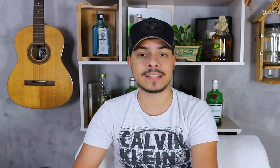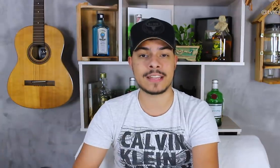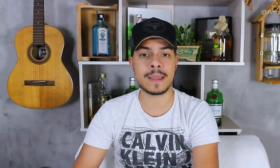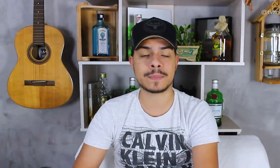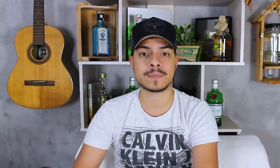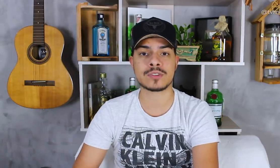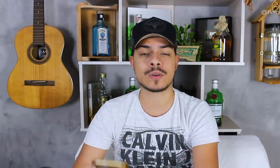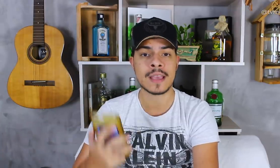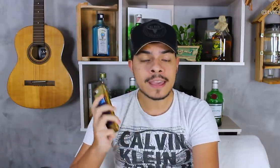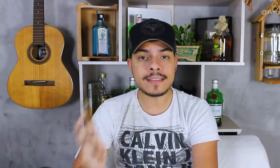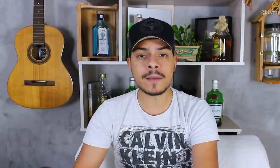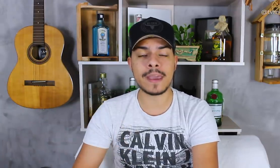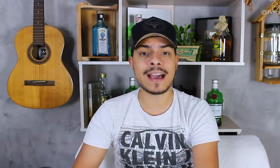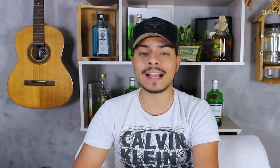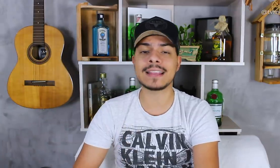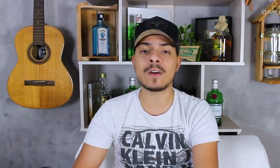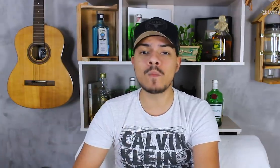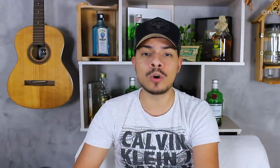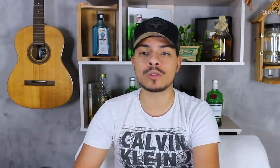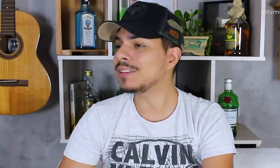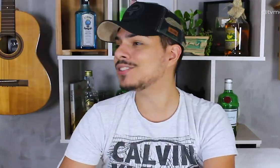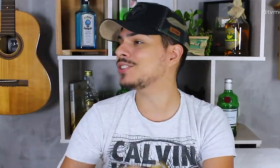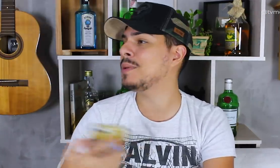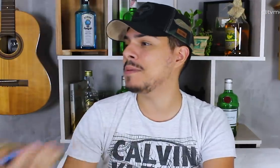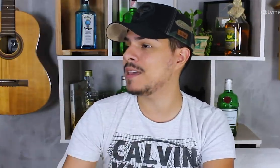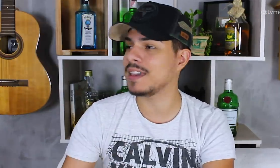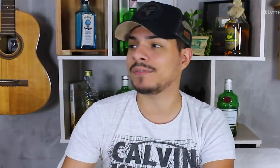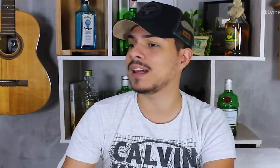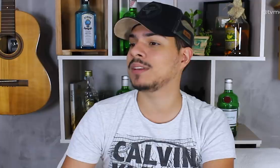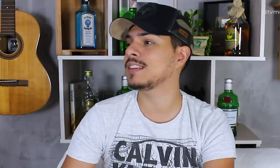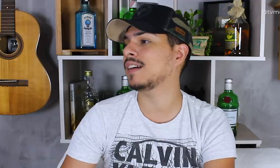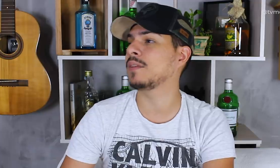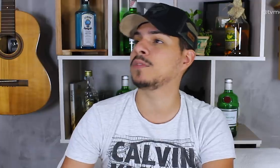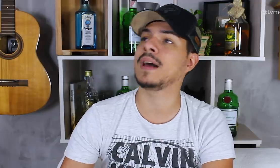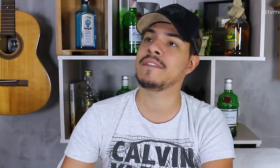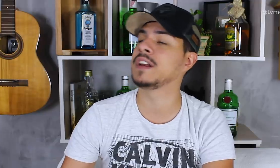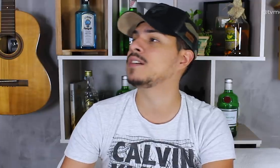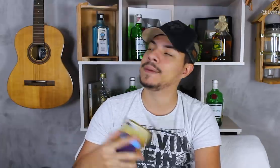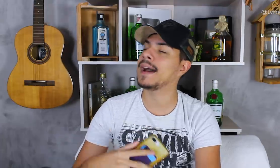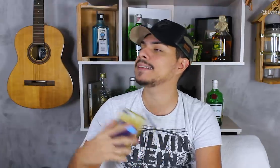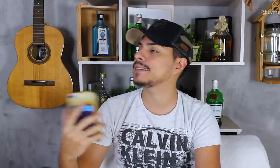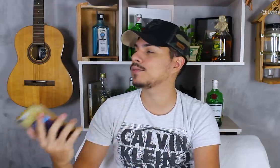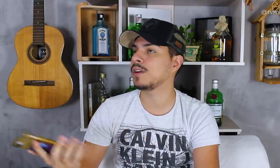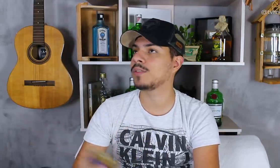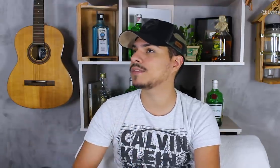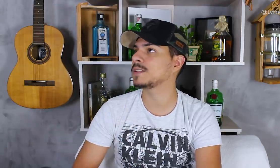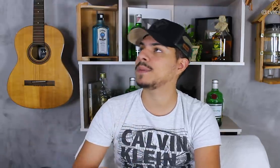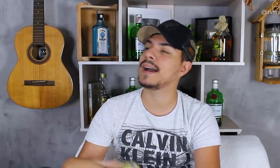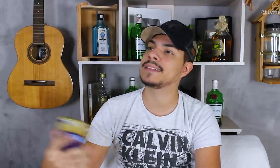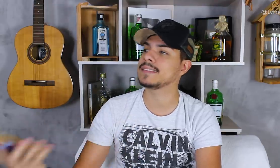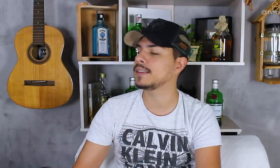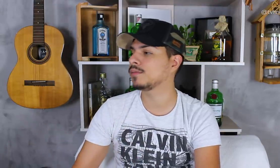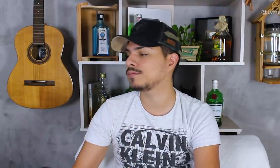de entretenimento para as pessoas e também arrecadaram muito. Tem muita gente mimimi que falaram que eles falaram muito palavrão, piadas. O Eduardo Costa